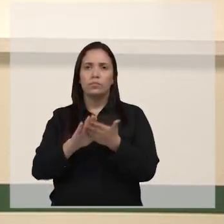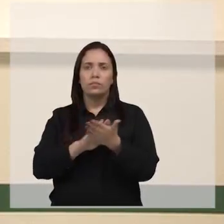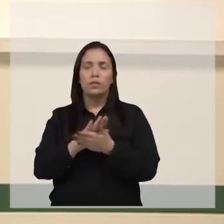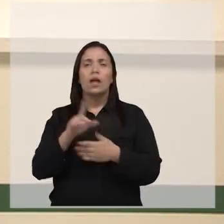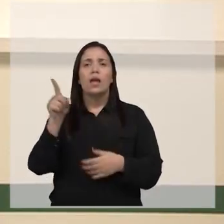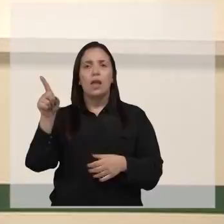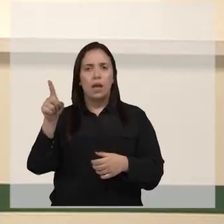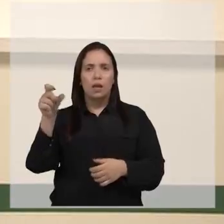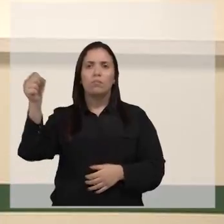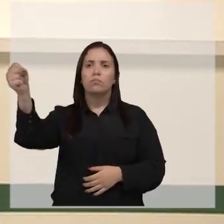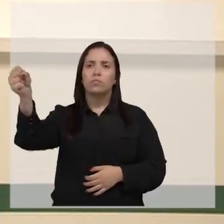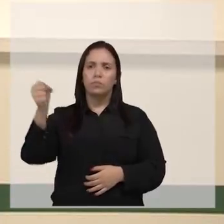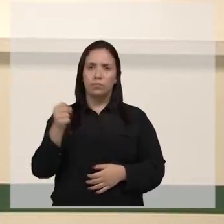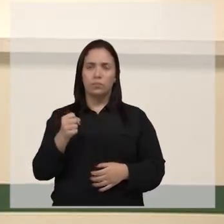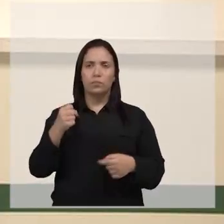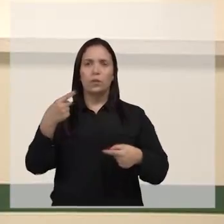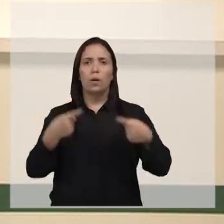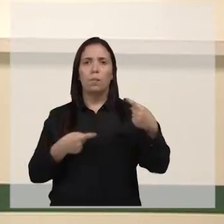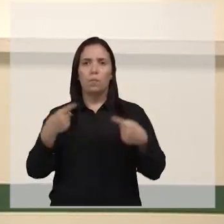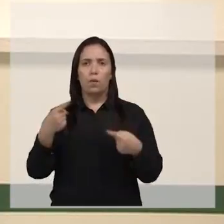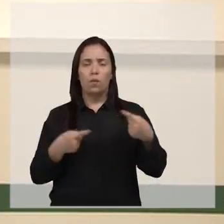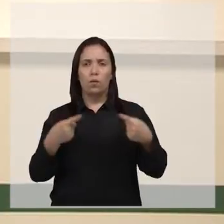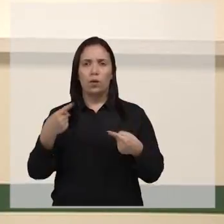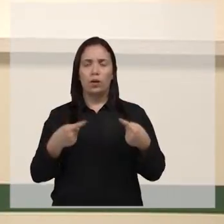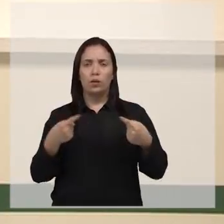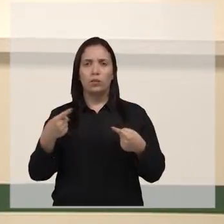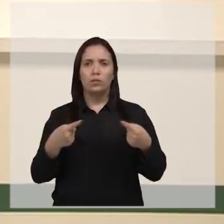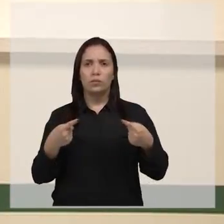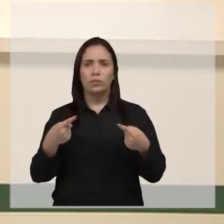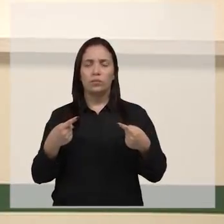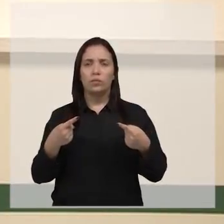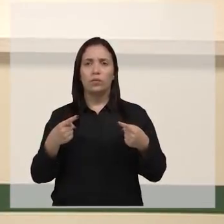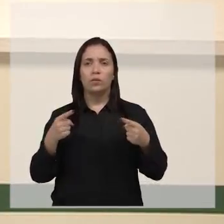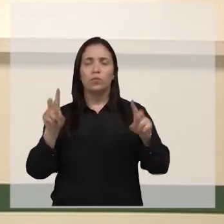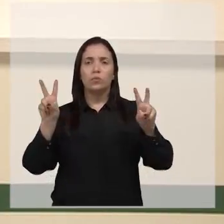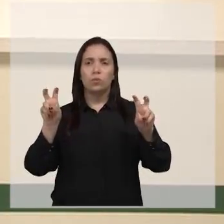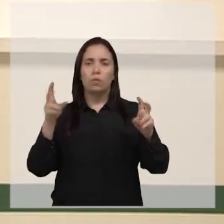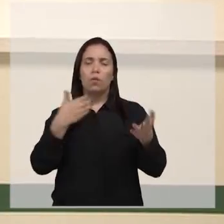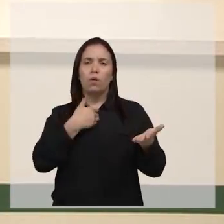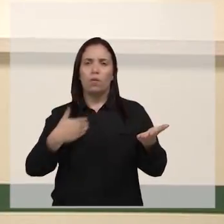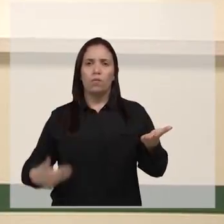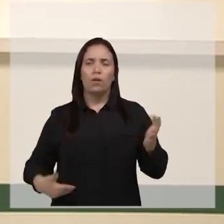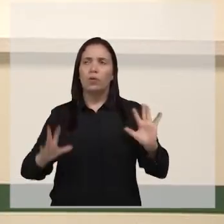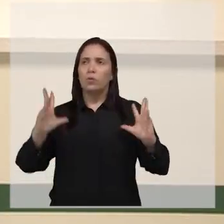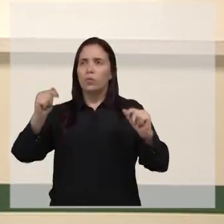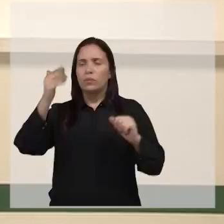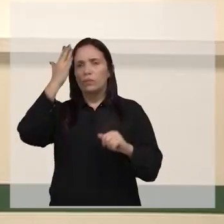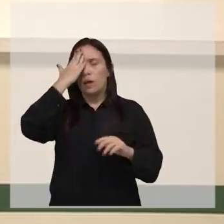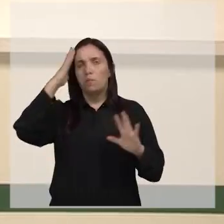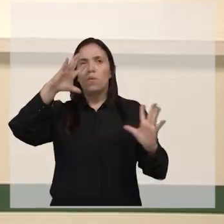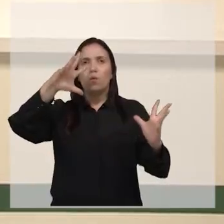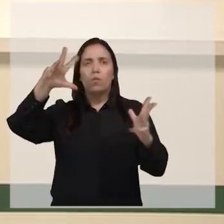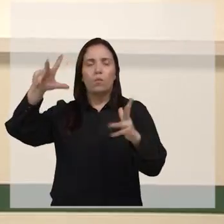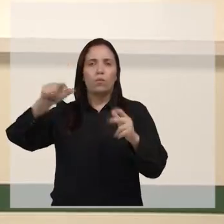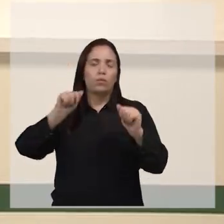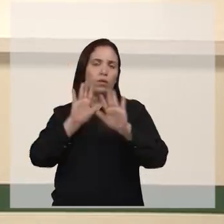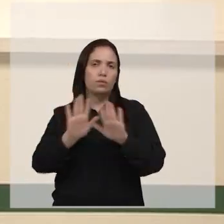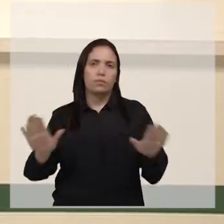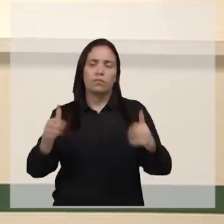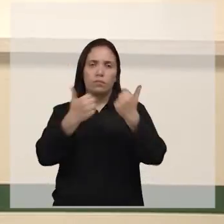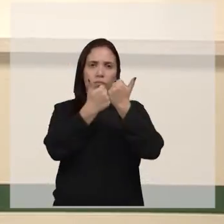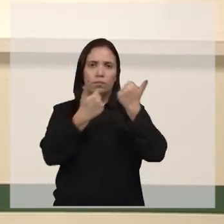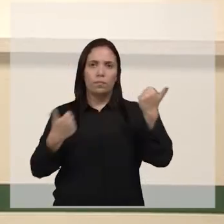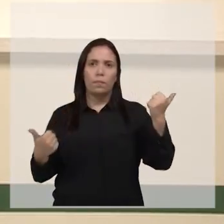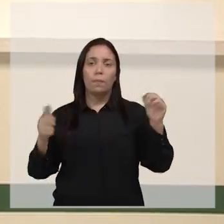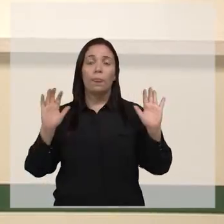indicação política, não haja indicação política na formação de governo. Em toda parte do mundo é assim, né, Luiz? Não, mas aí sem dúvida.